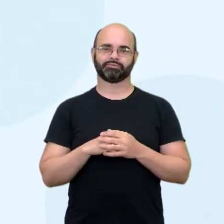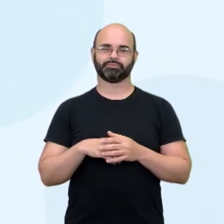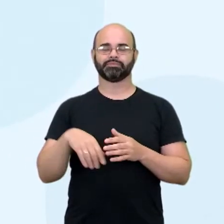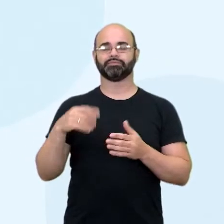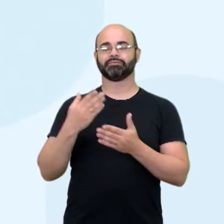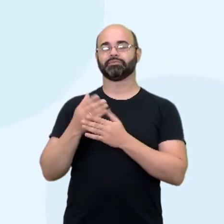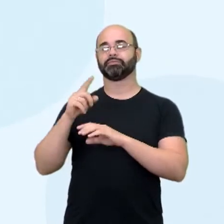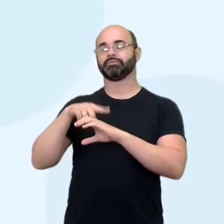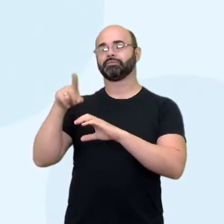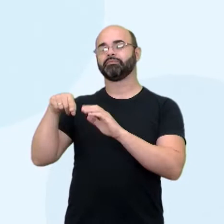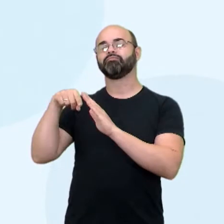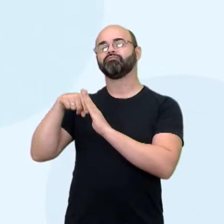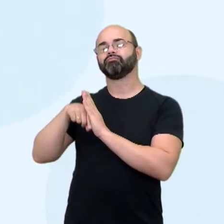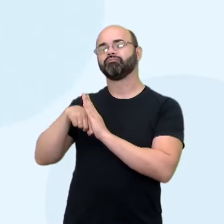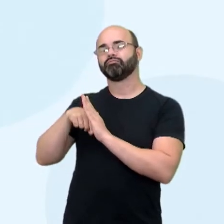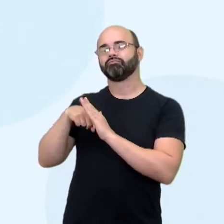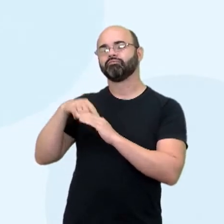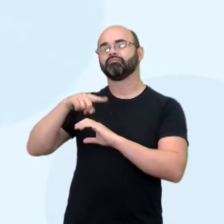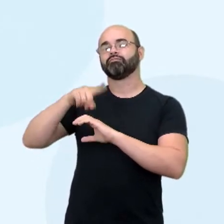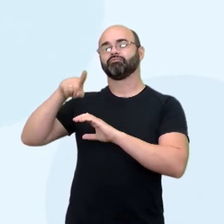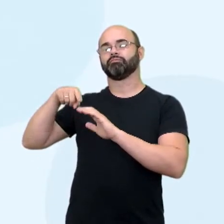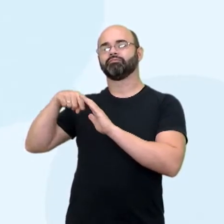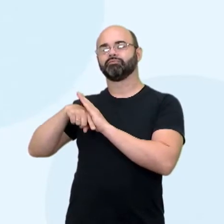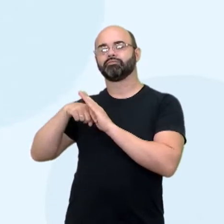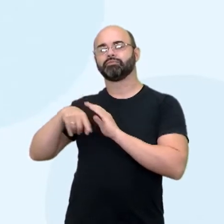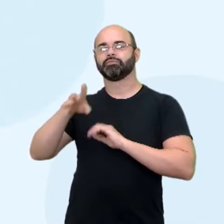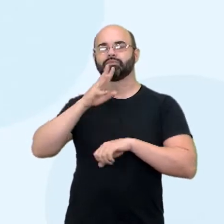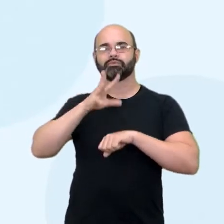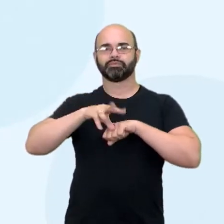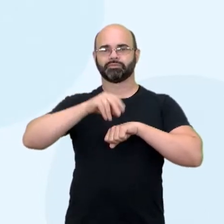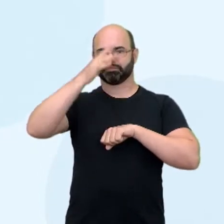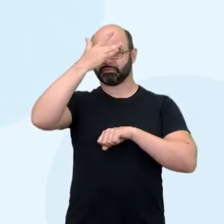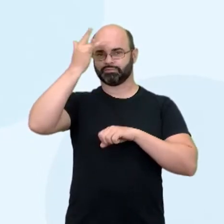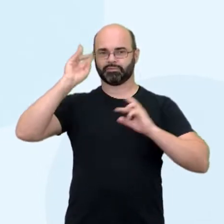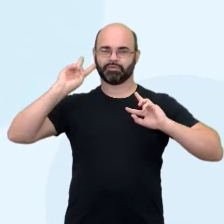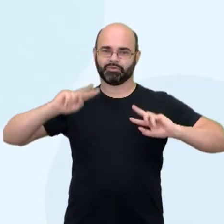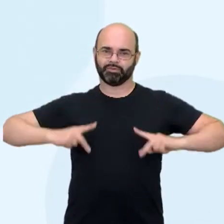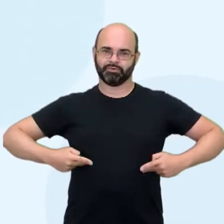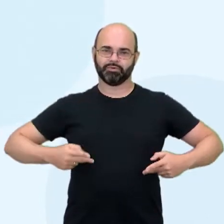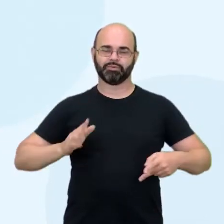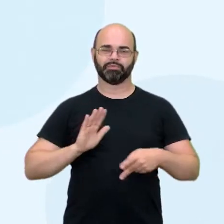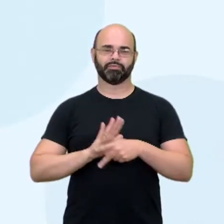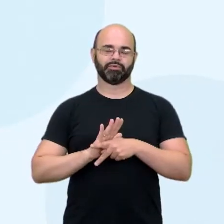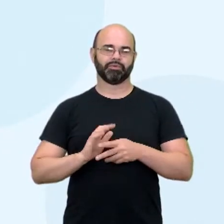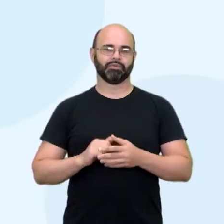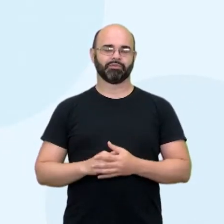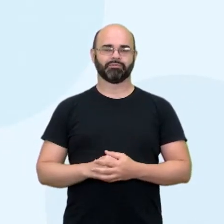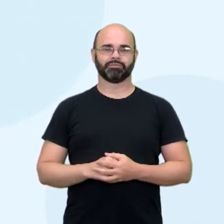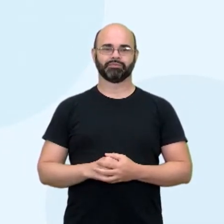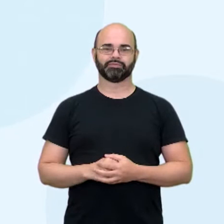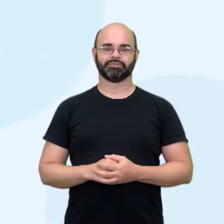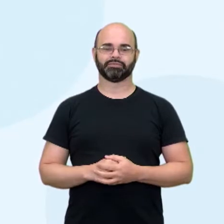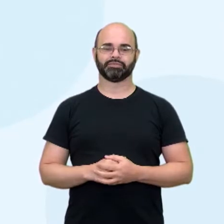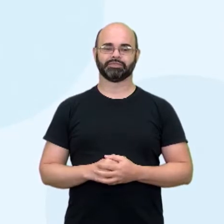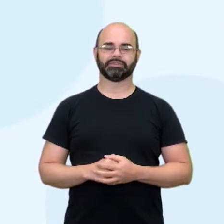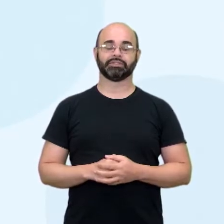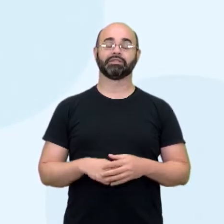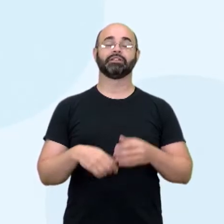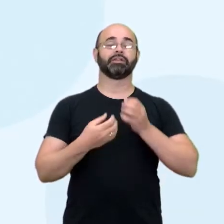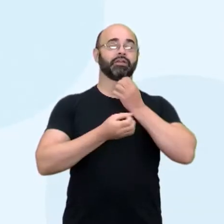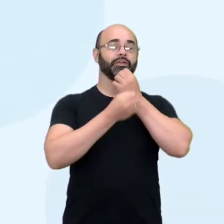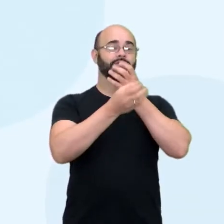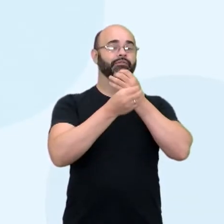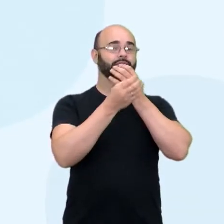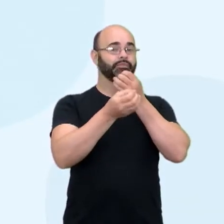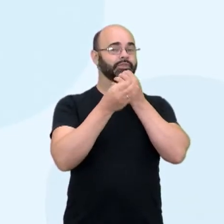epistemológicos ou seja processos relativos ao próprio conhecimento humano né Com base na sistematização de dados e